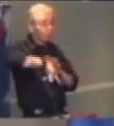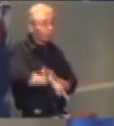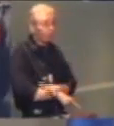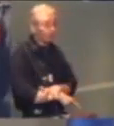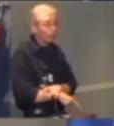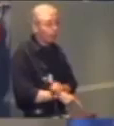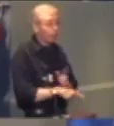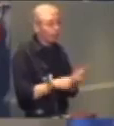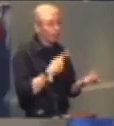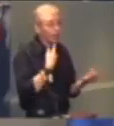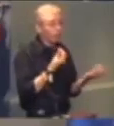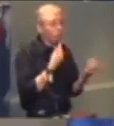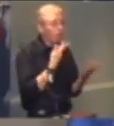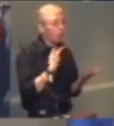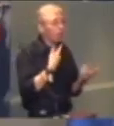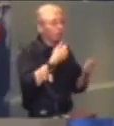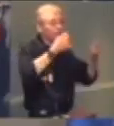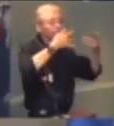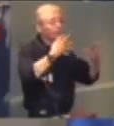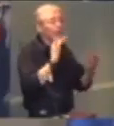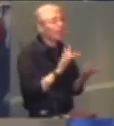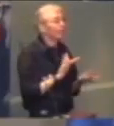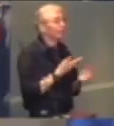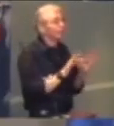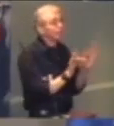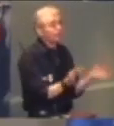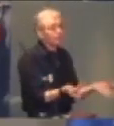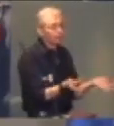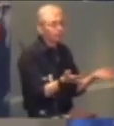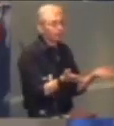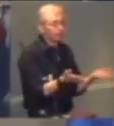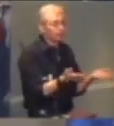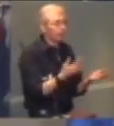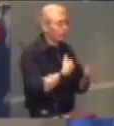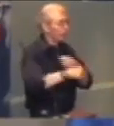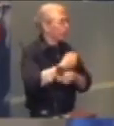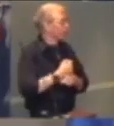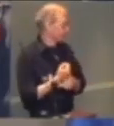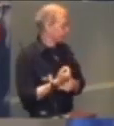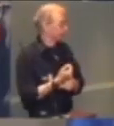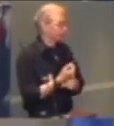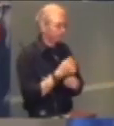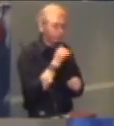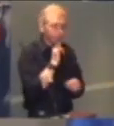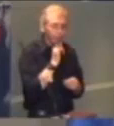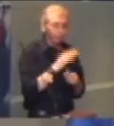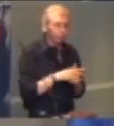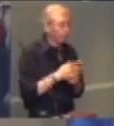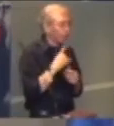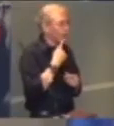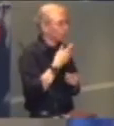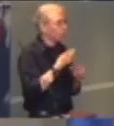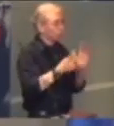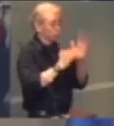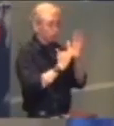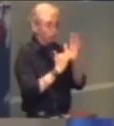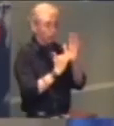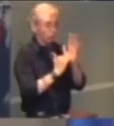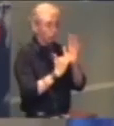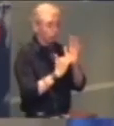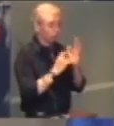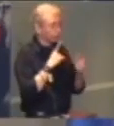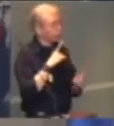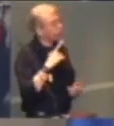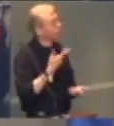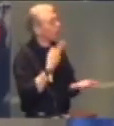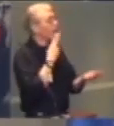maneira Popular o ano passado no senado federal eu trouxe uma